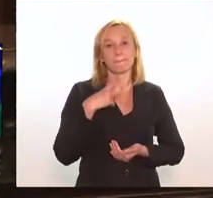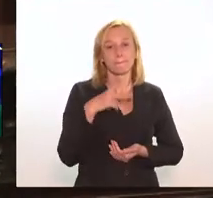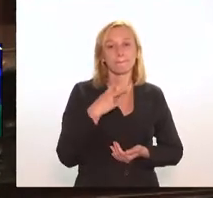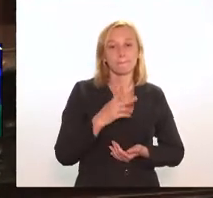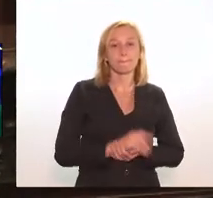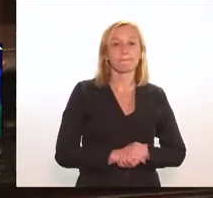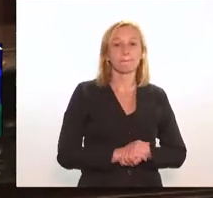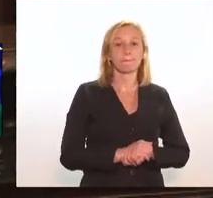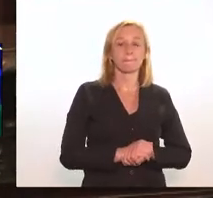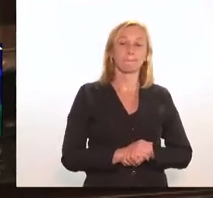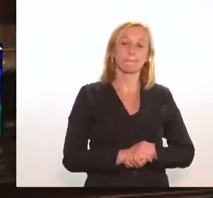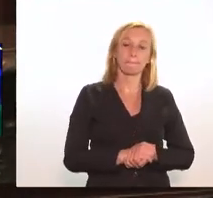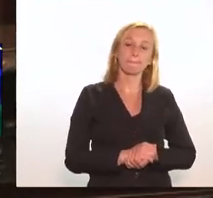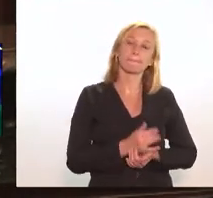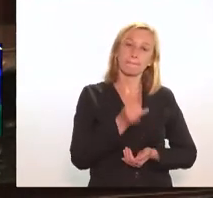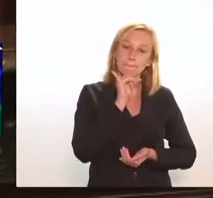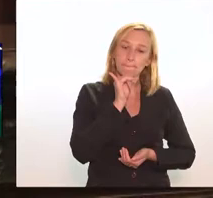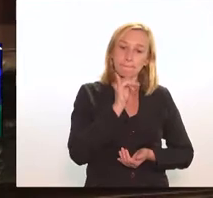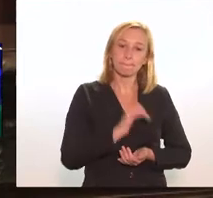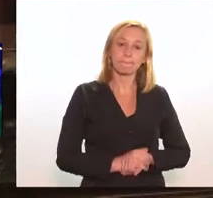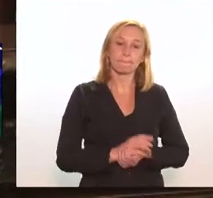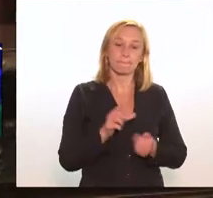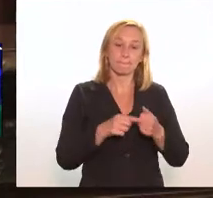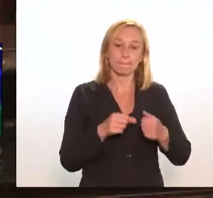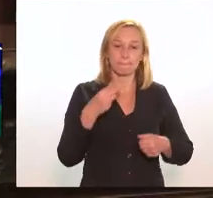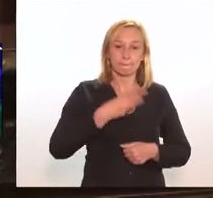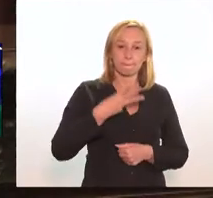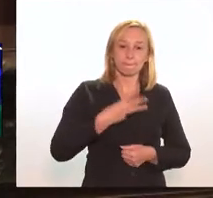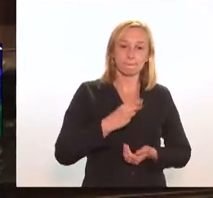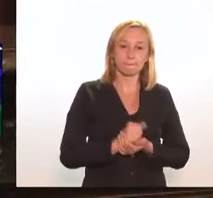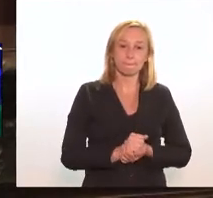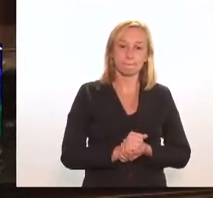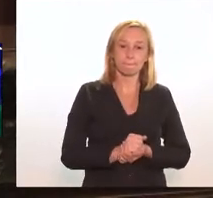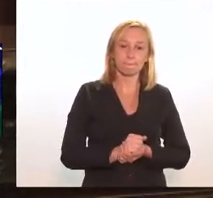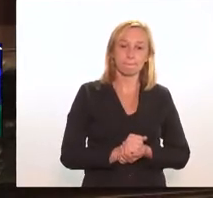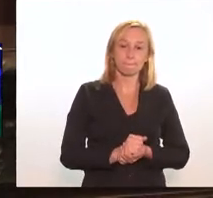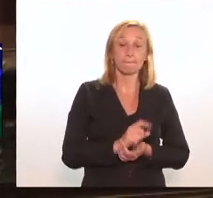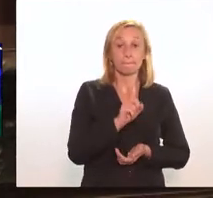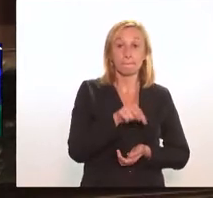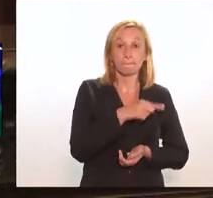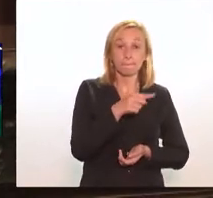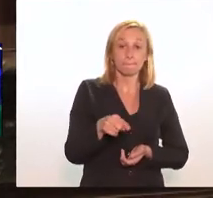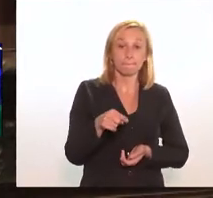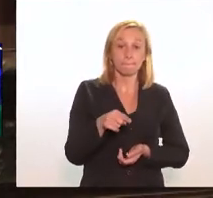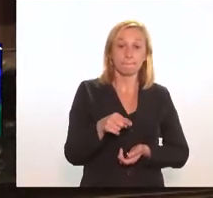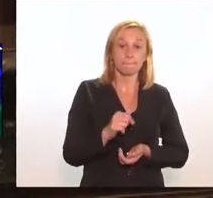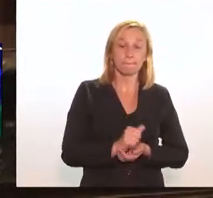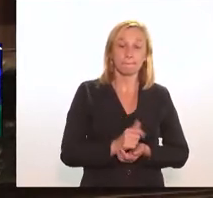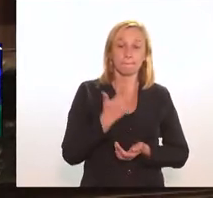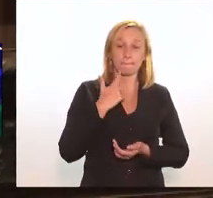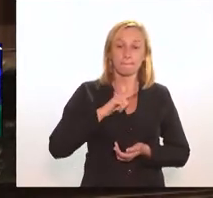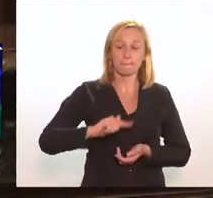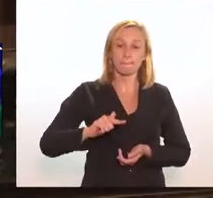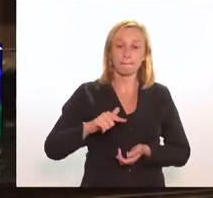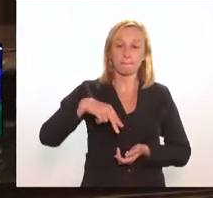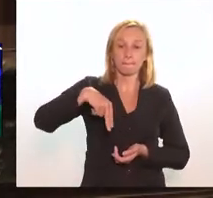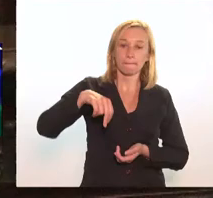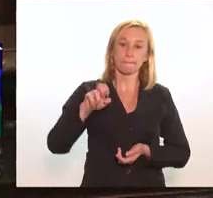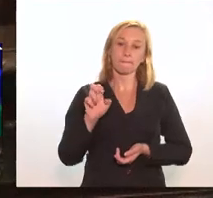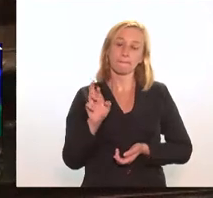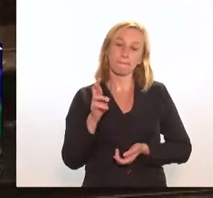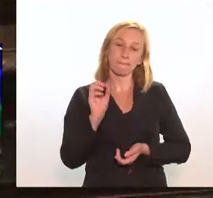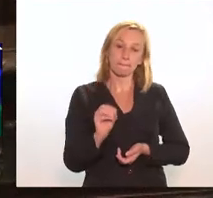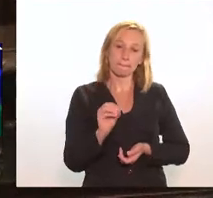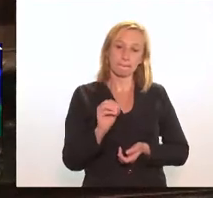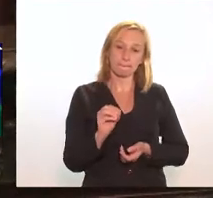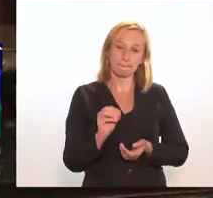proibições. Por exemplo, o artigo 3º diz que expressamente proibida a denominada linguagem neutra. Na grade